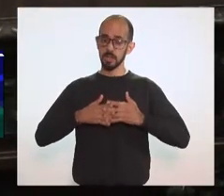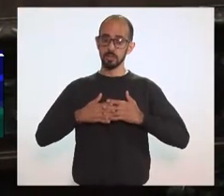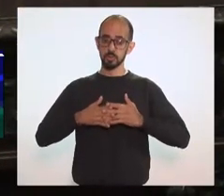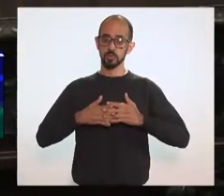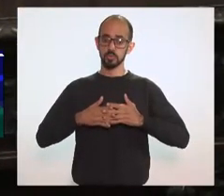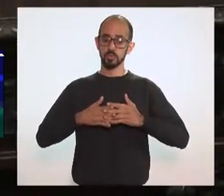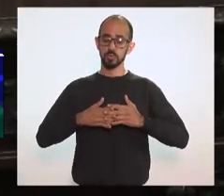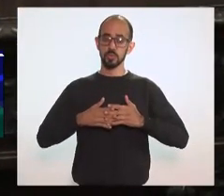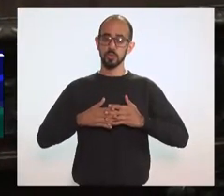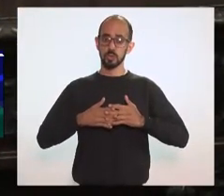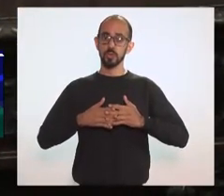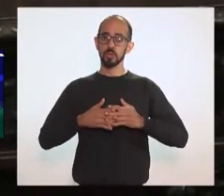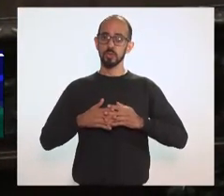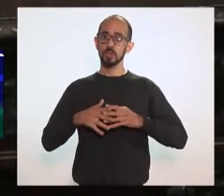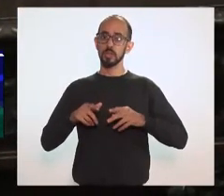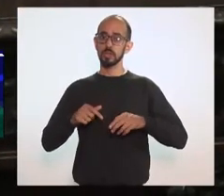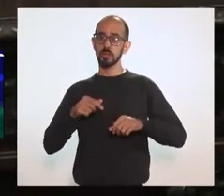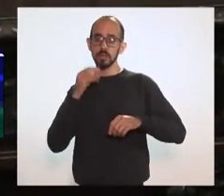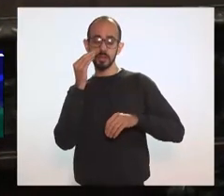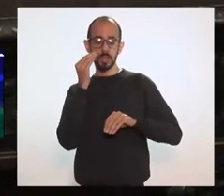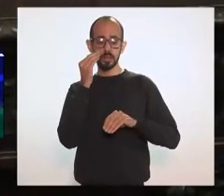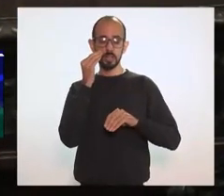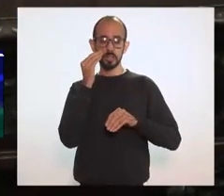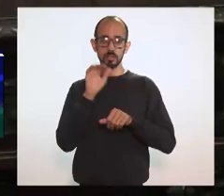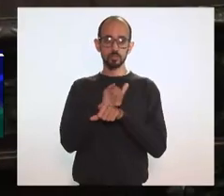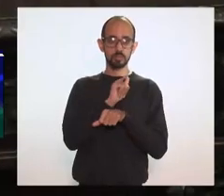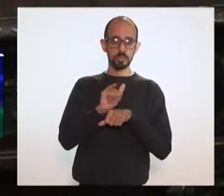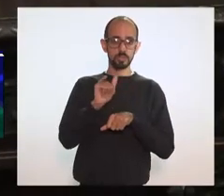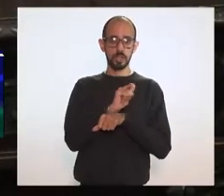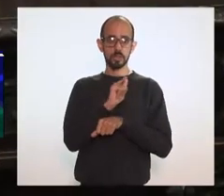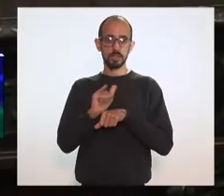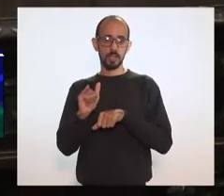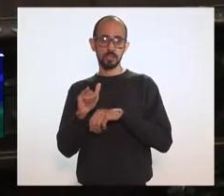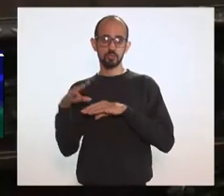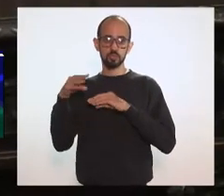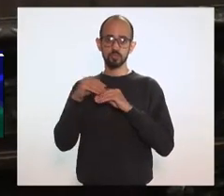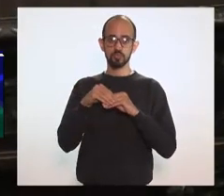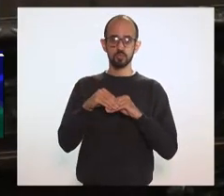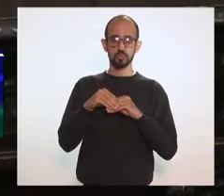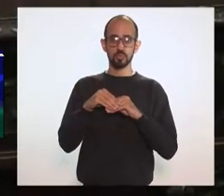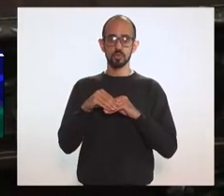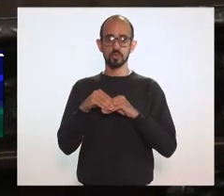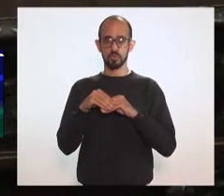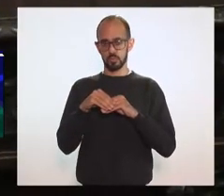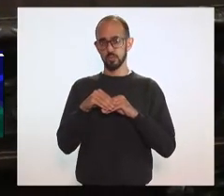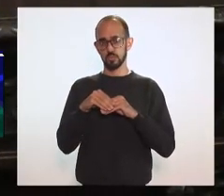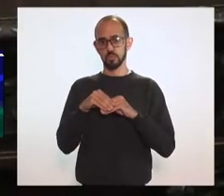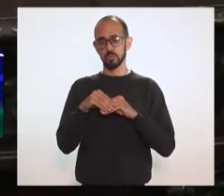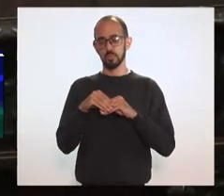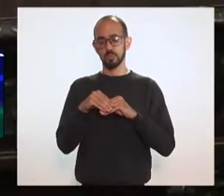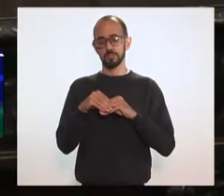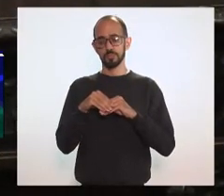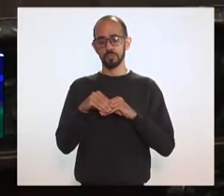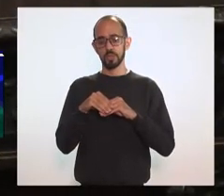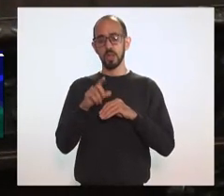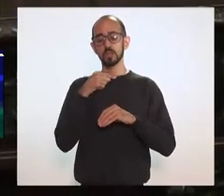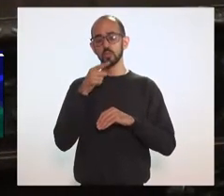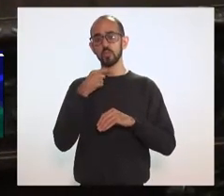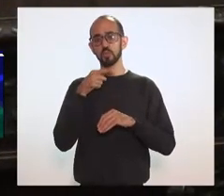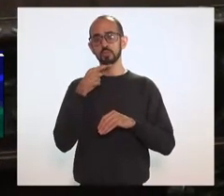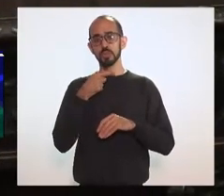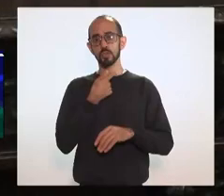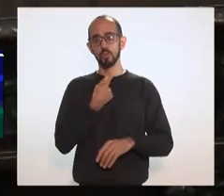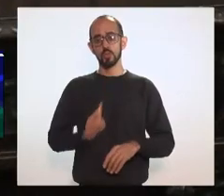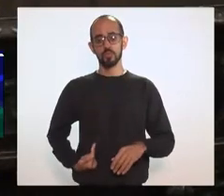buscando a síntese possível, e isso foi conseguido neste texto. Ora, o questionamento do governo do Estado é sobre